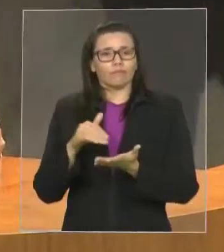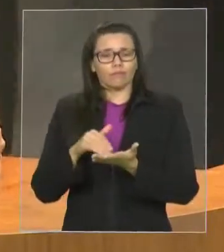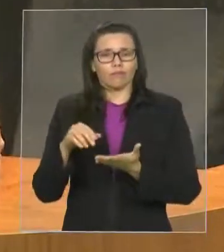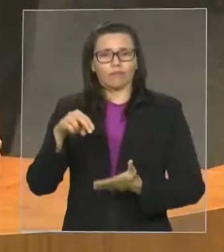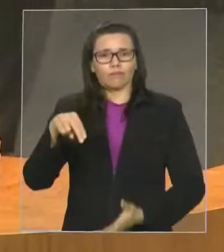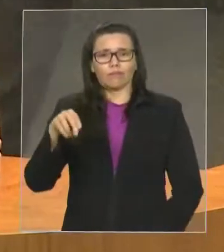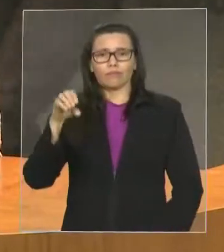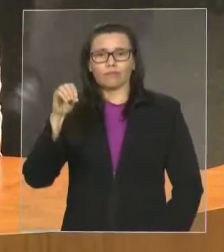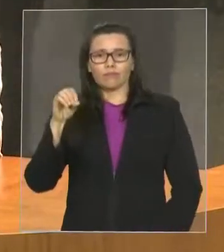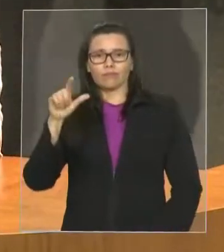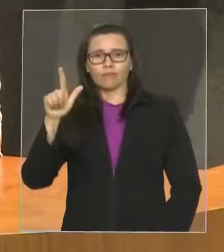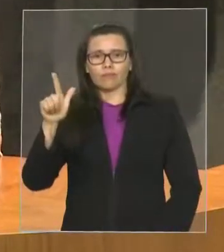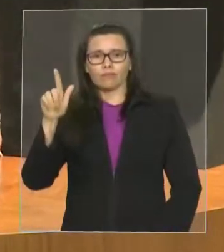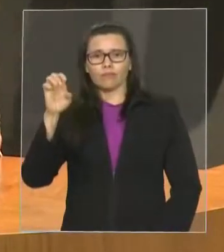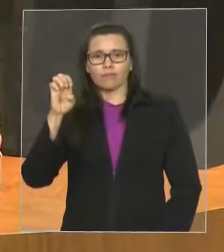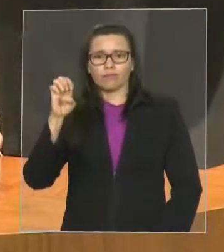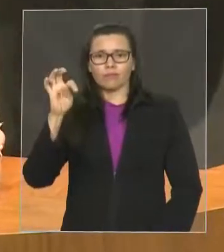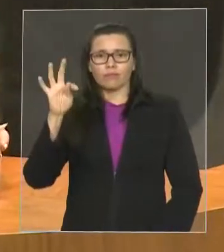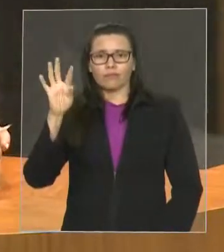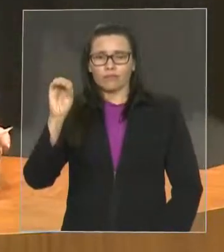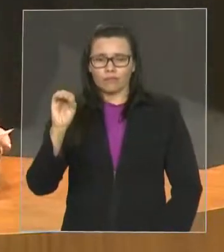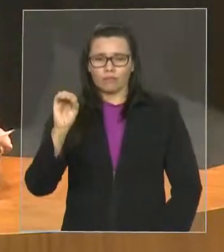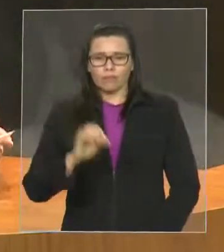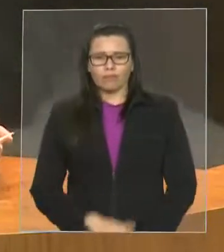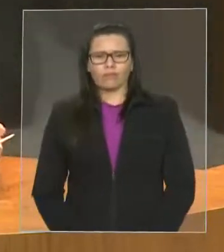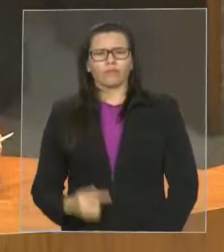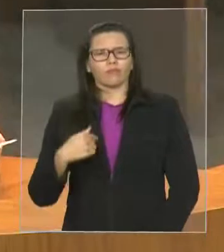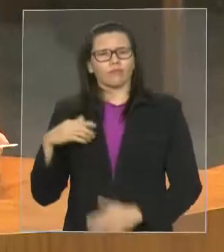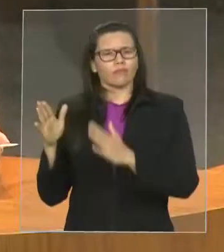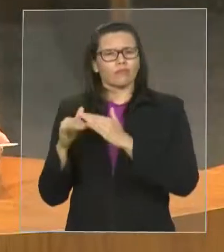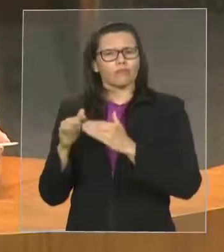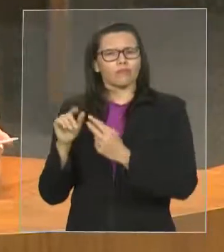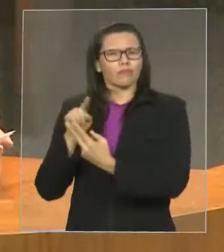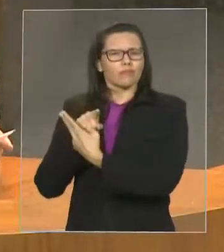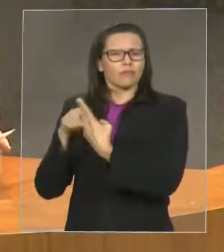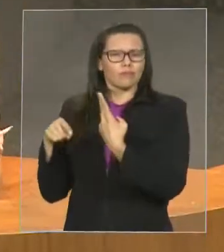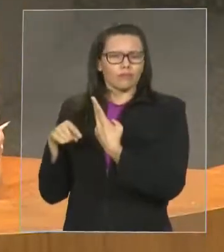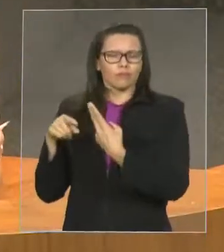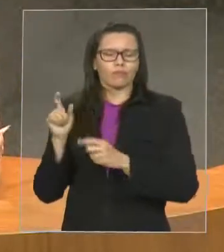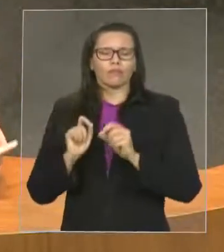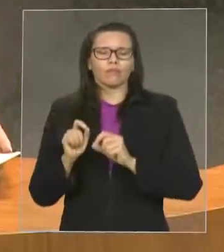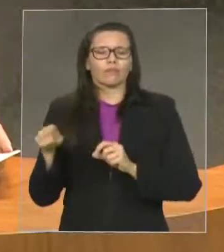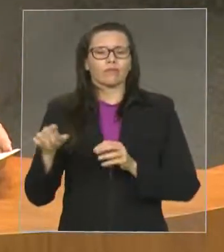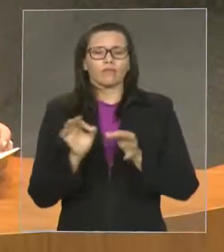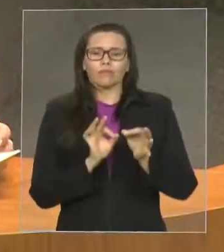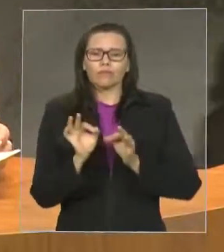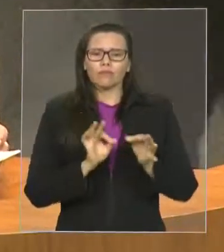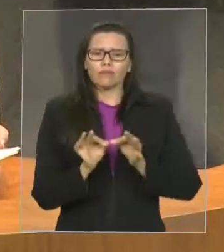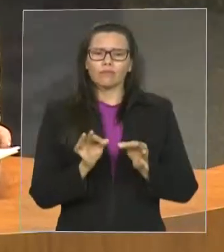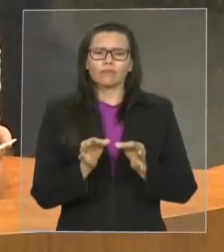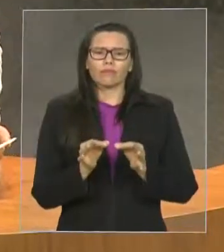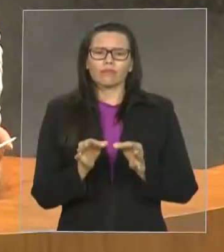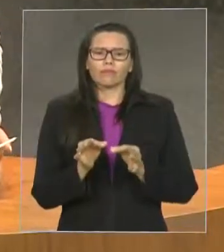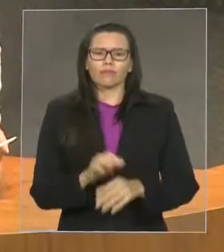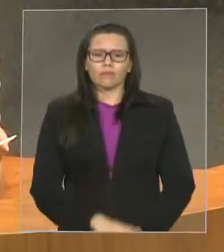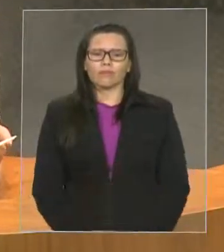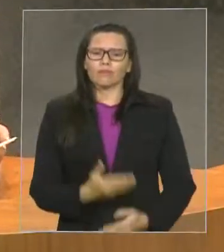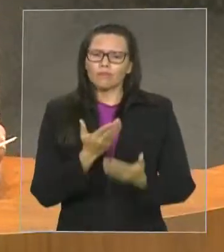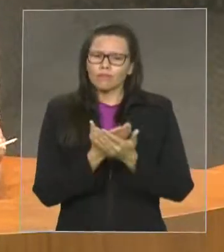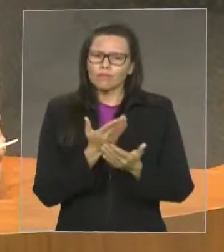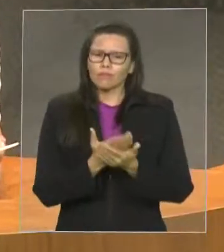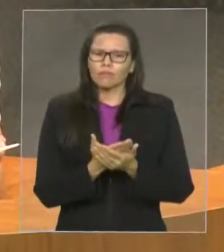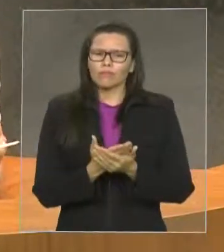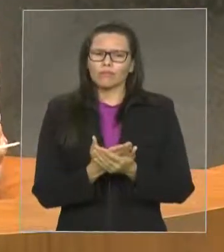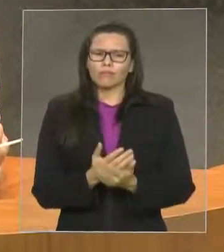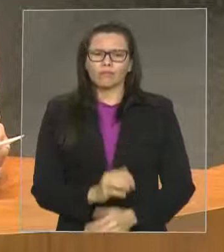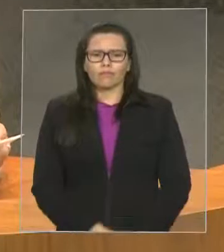Noleto, urgentes providências para que seja realizado um estudo que vise